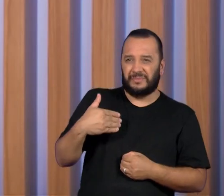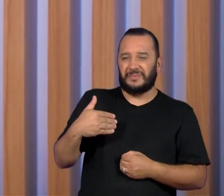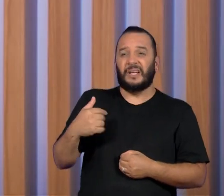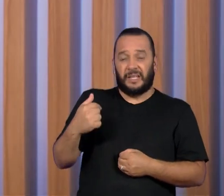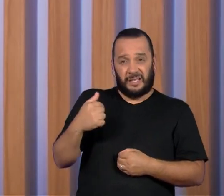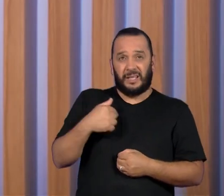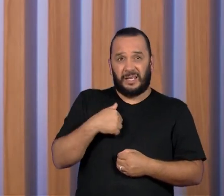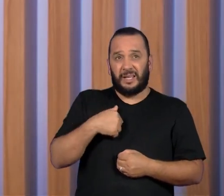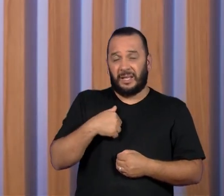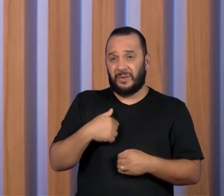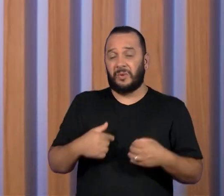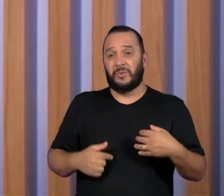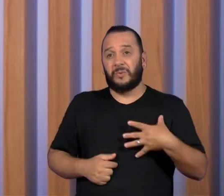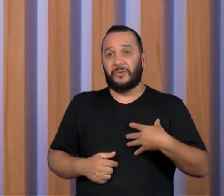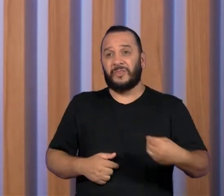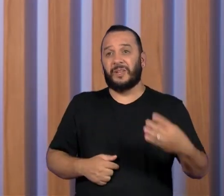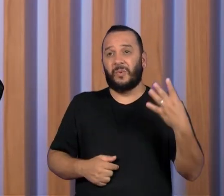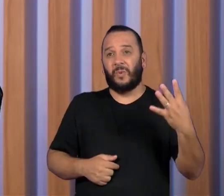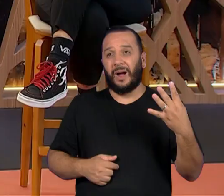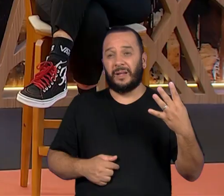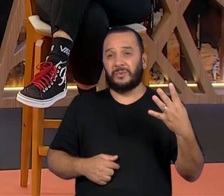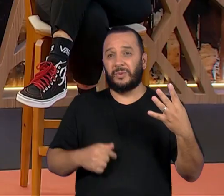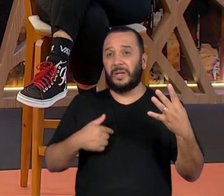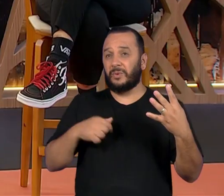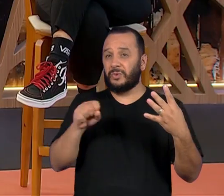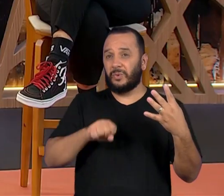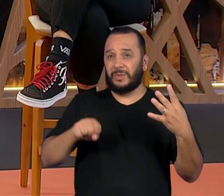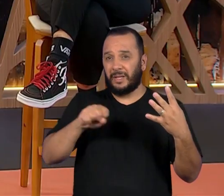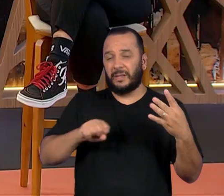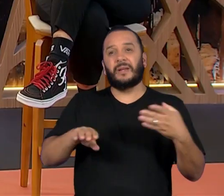solo de 4 filhos. Então, quando eu entrei no MTST,